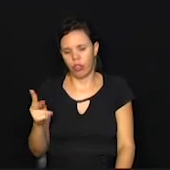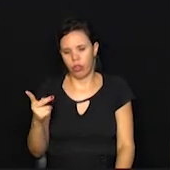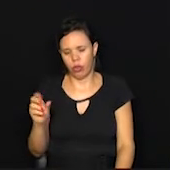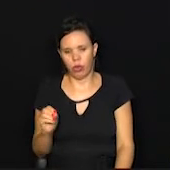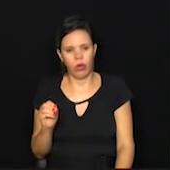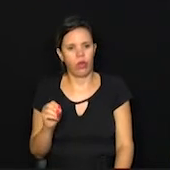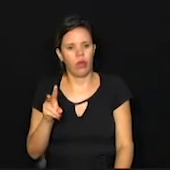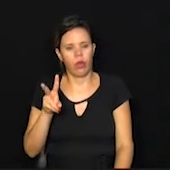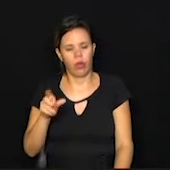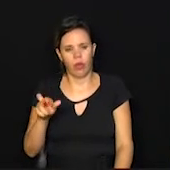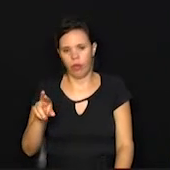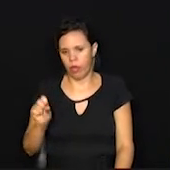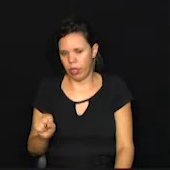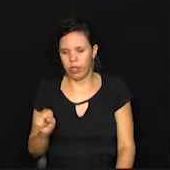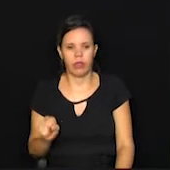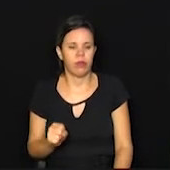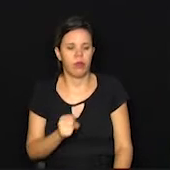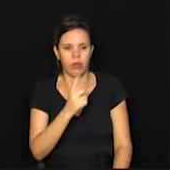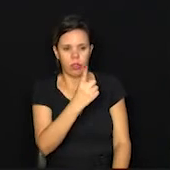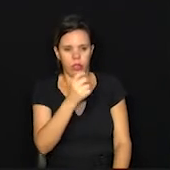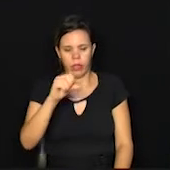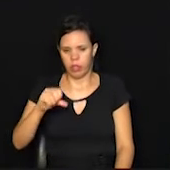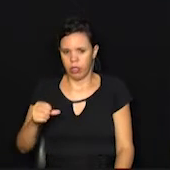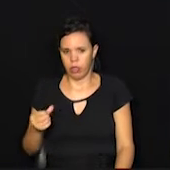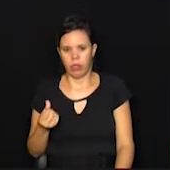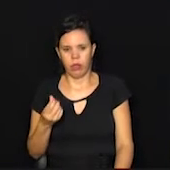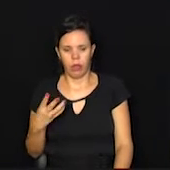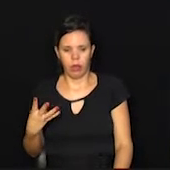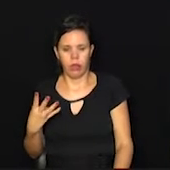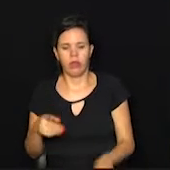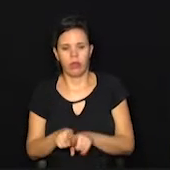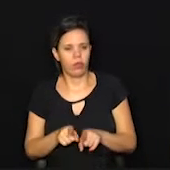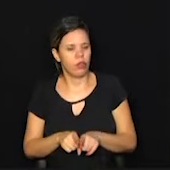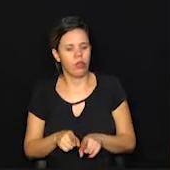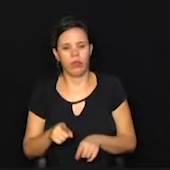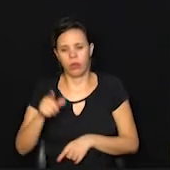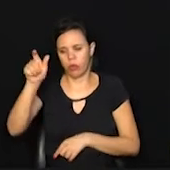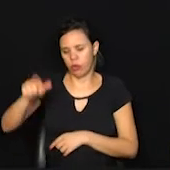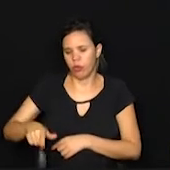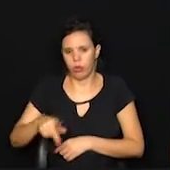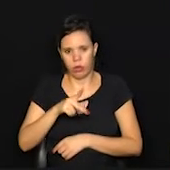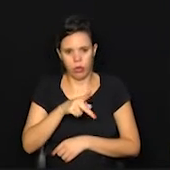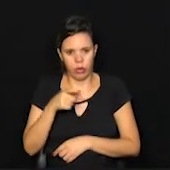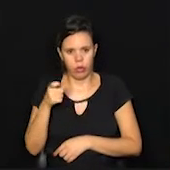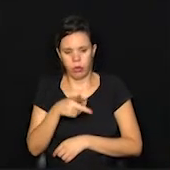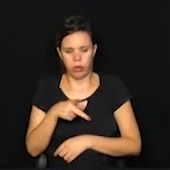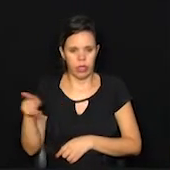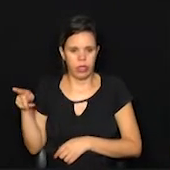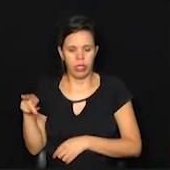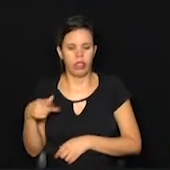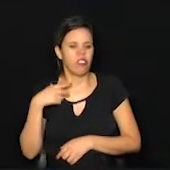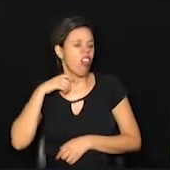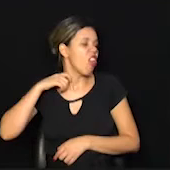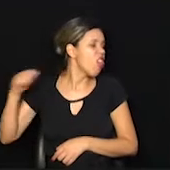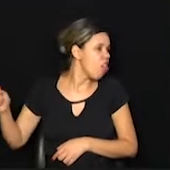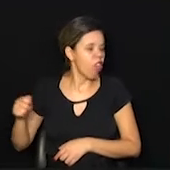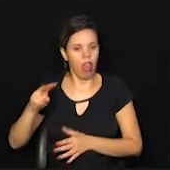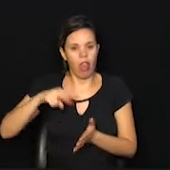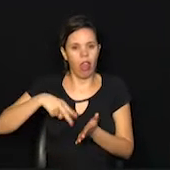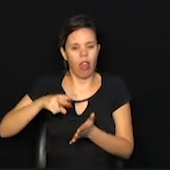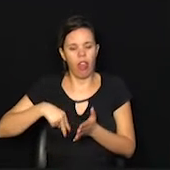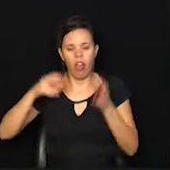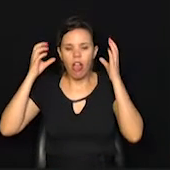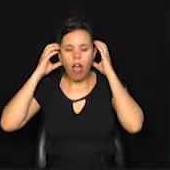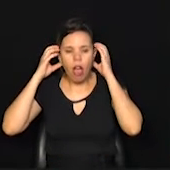1905 O que foi derrotado por que o Getúlio se suicidou e deixou uma carta essa carta foi lida